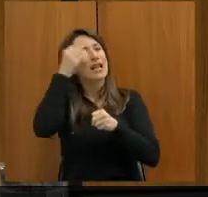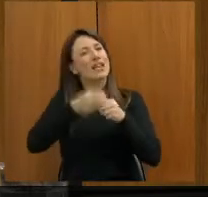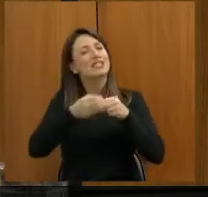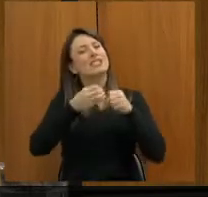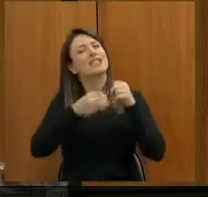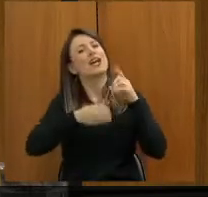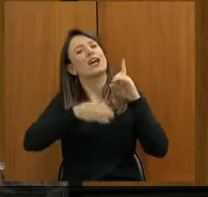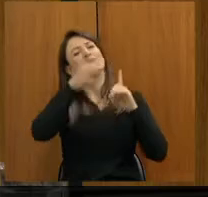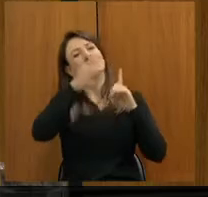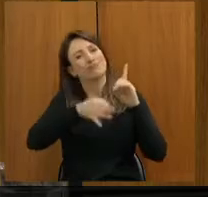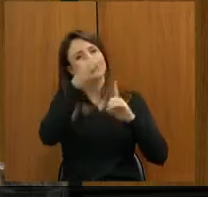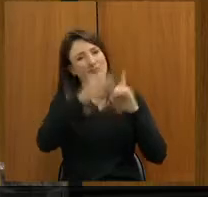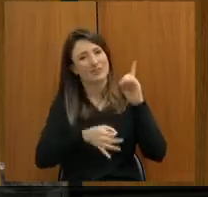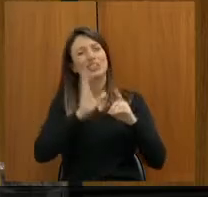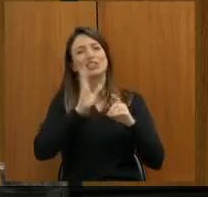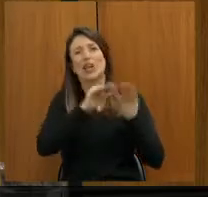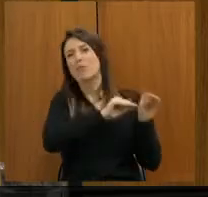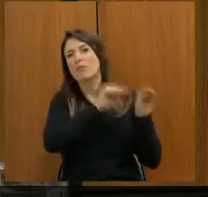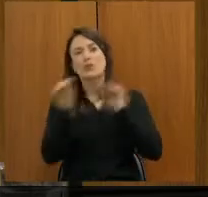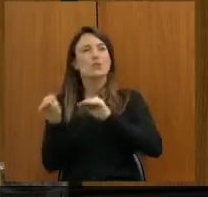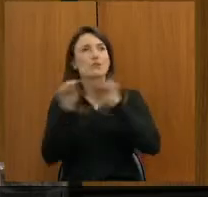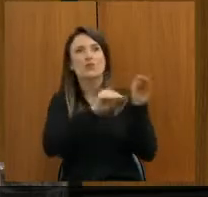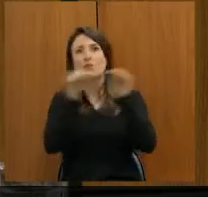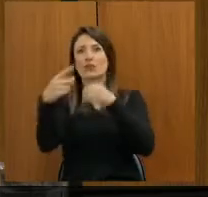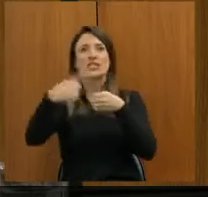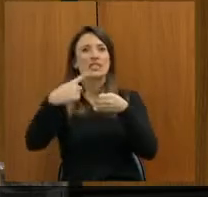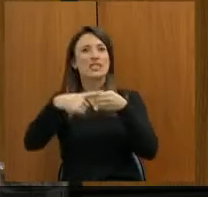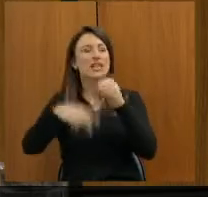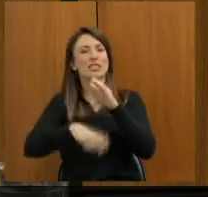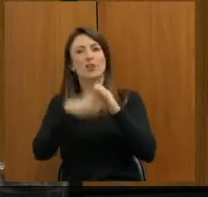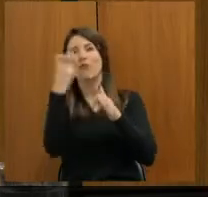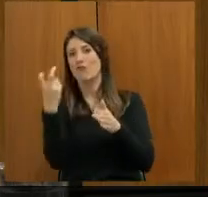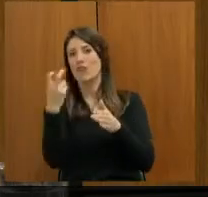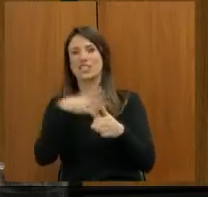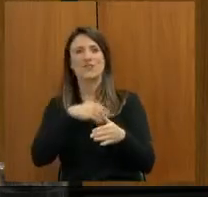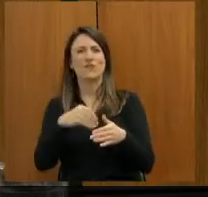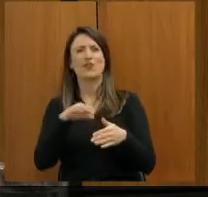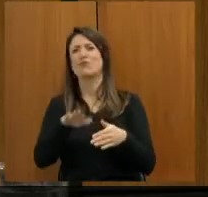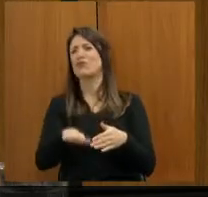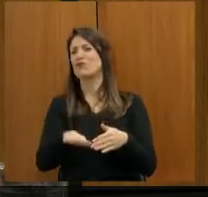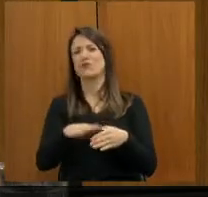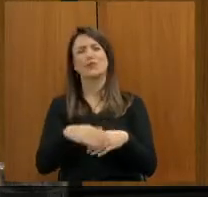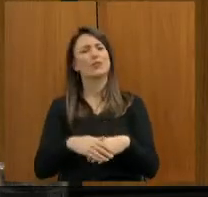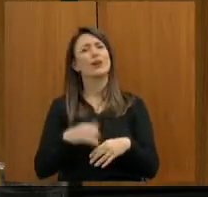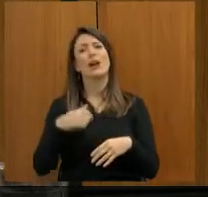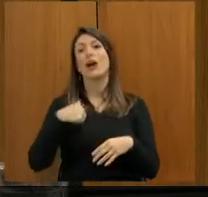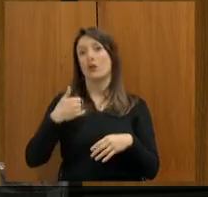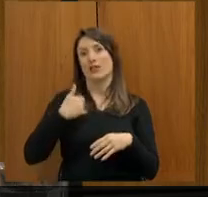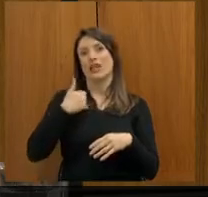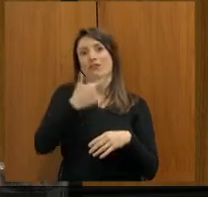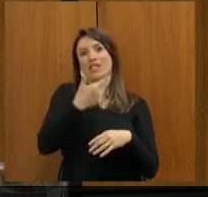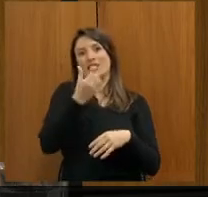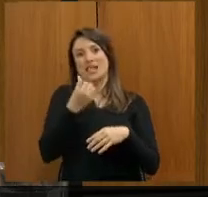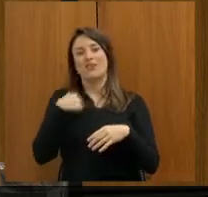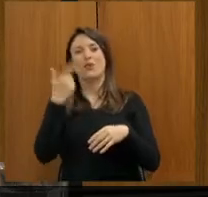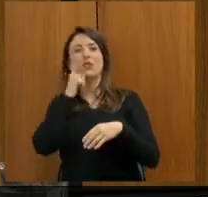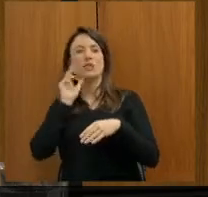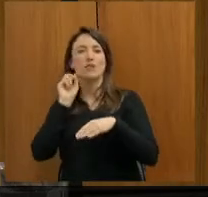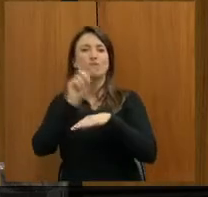com filho pequeno quando ingressei na magistratura eu tinha 26 anos de idade e